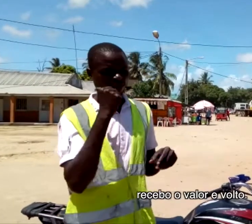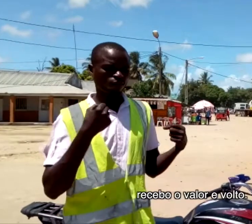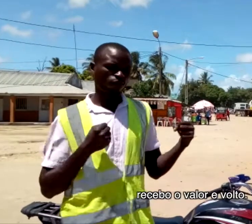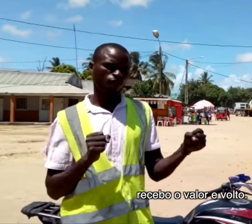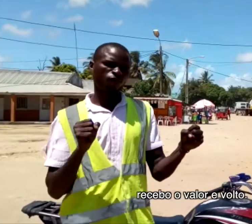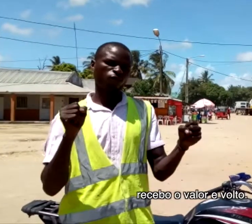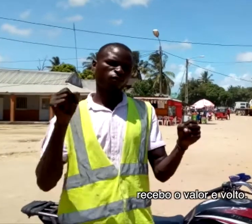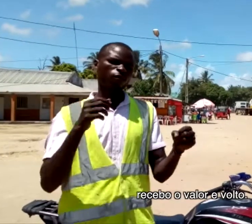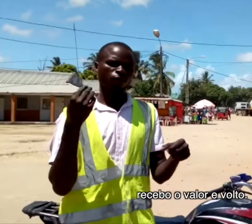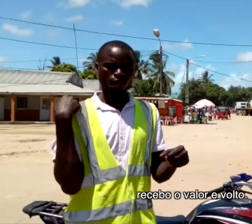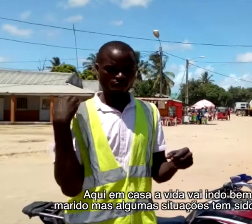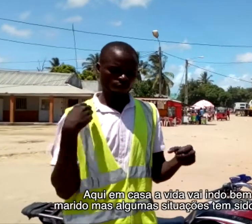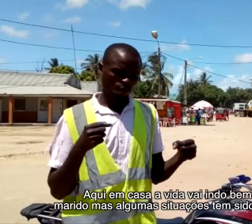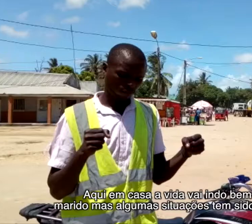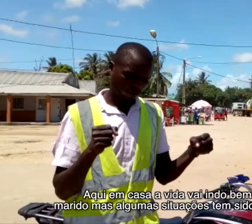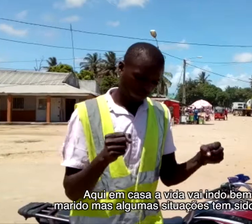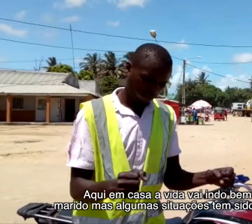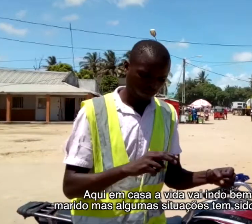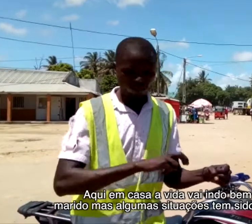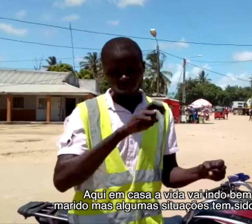Recebo o valor e volto.